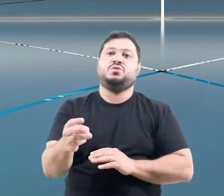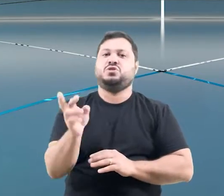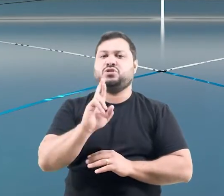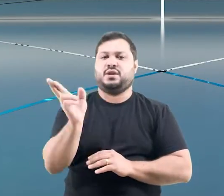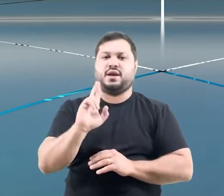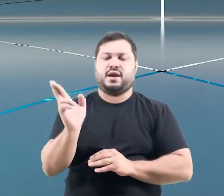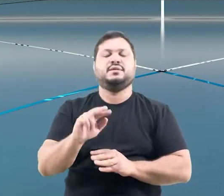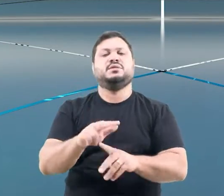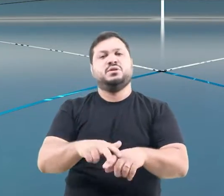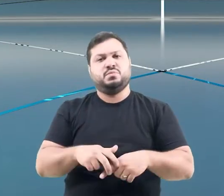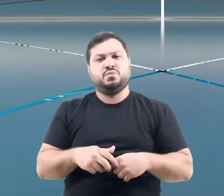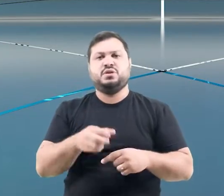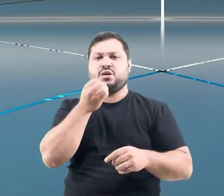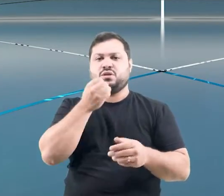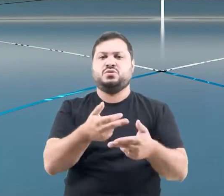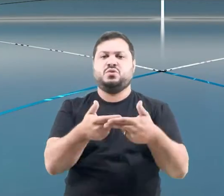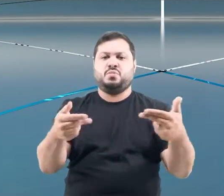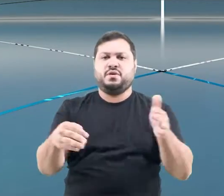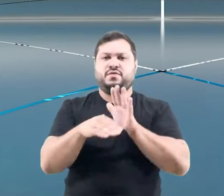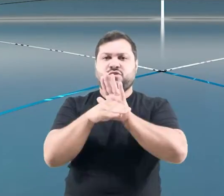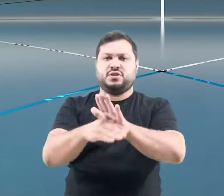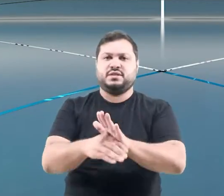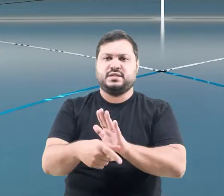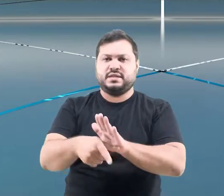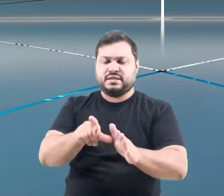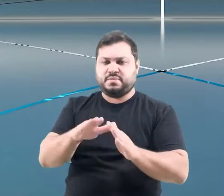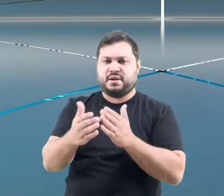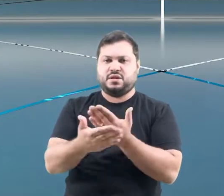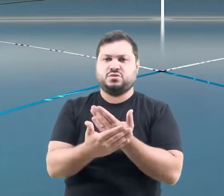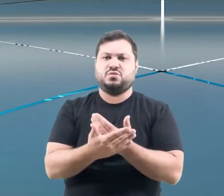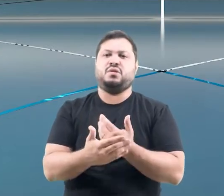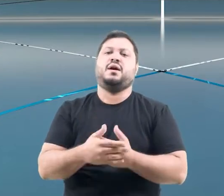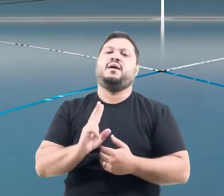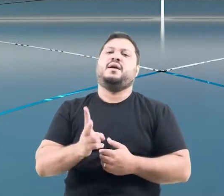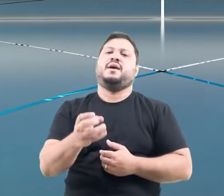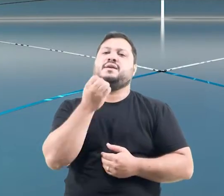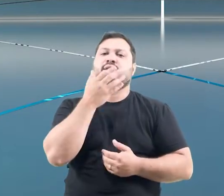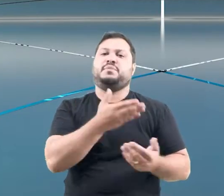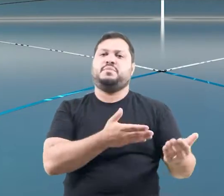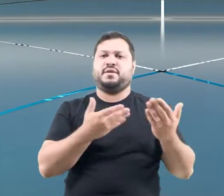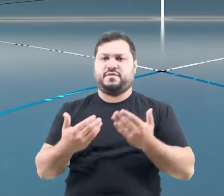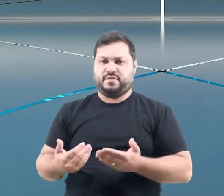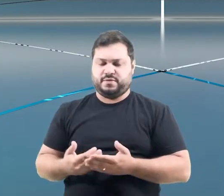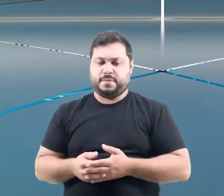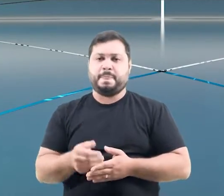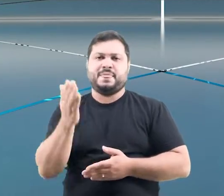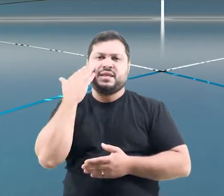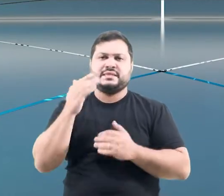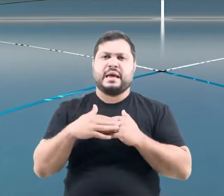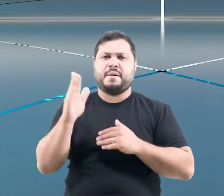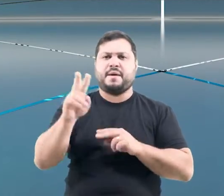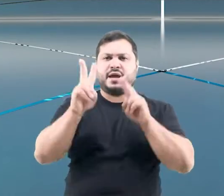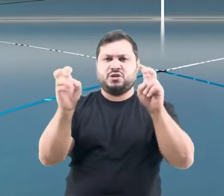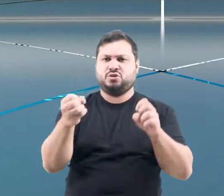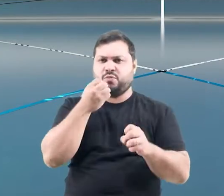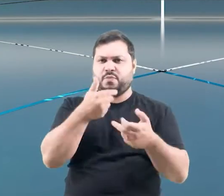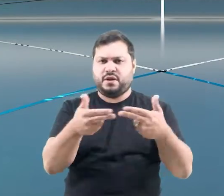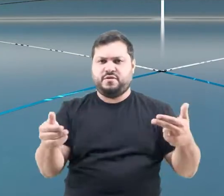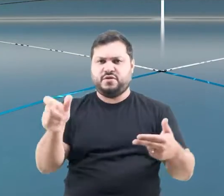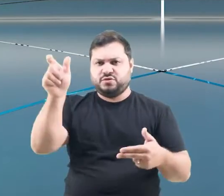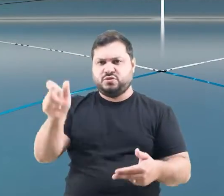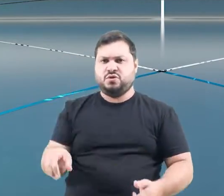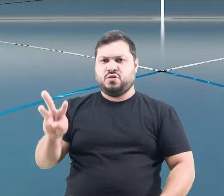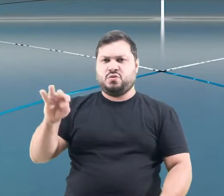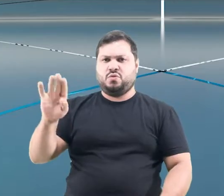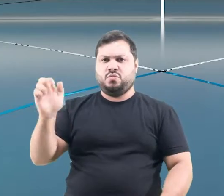de reais. Por isso, o benefício de assistência pré-escolar é sempre bem-vindo. Saiba mais sobre esse benefício